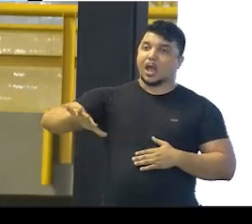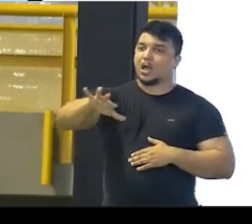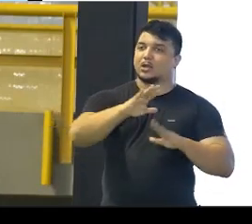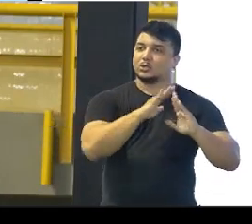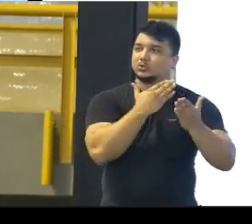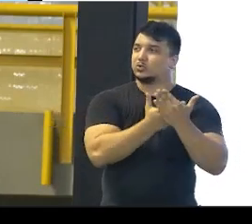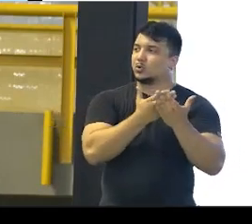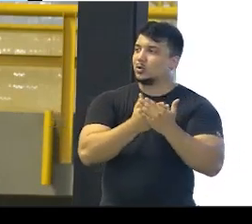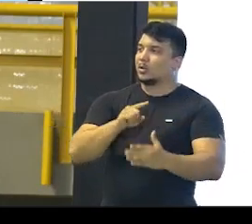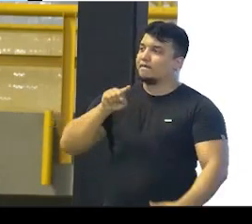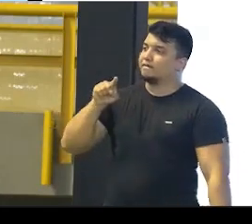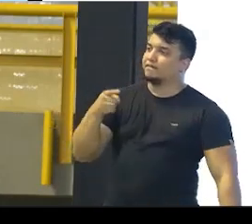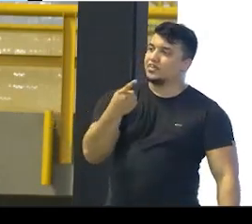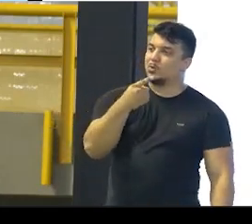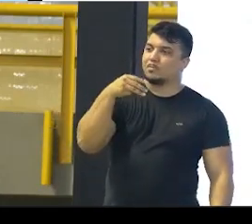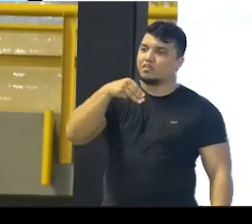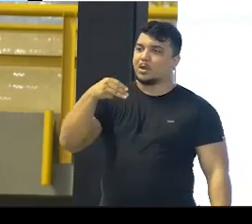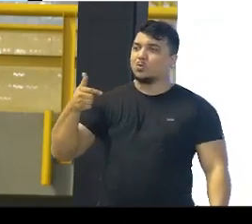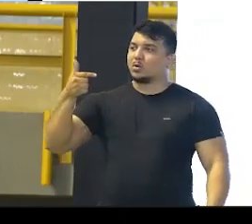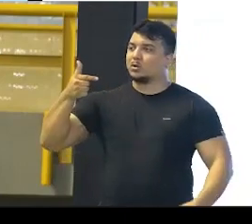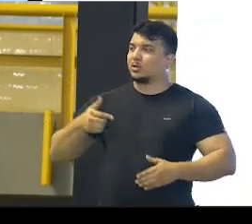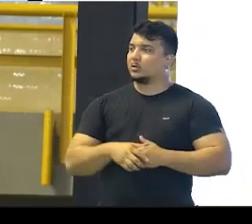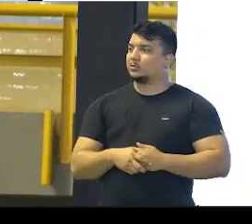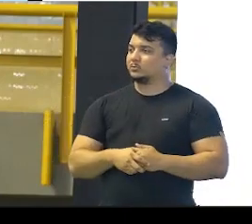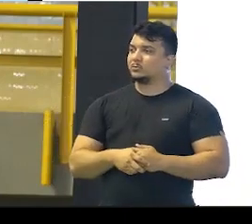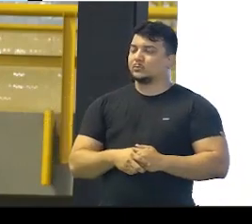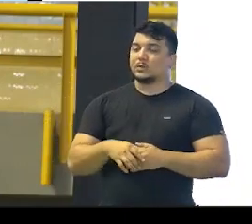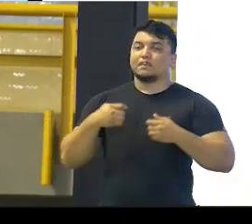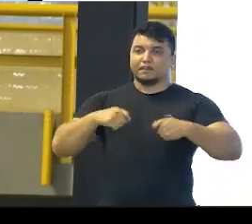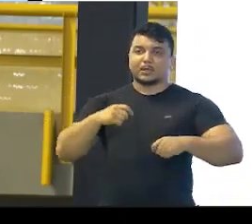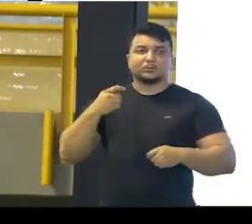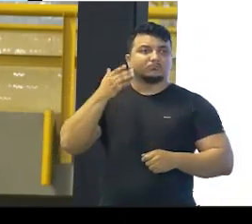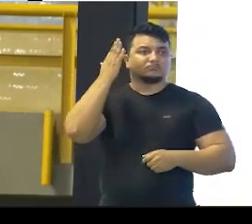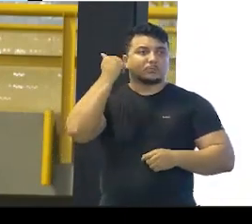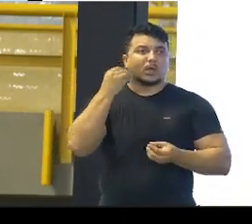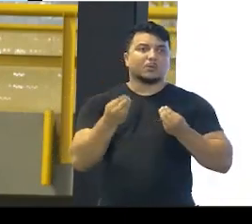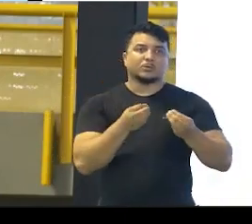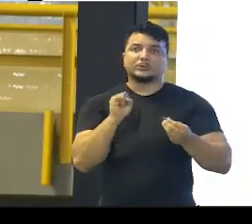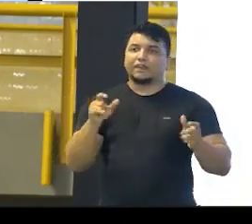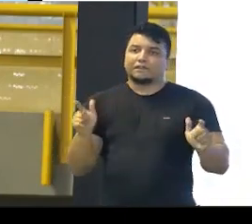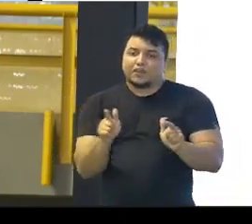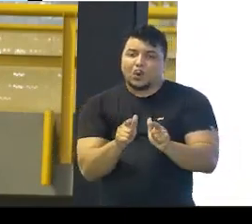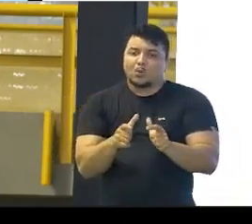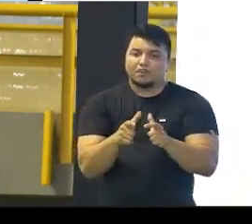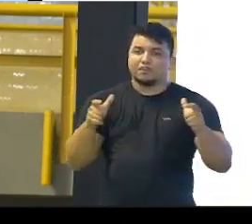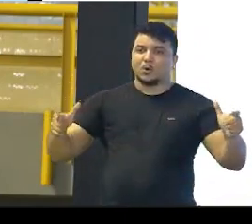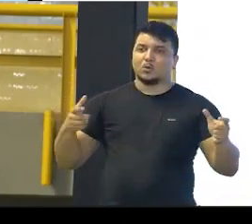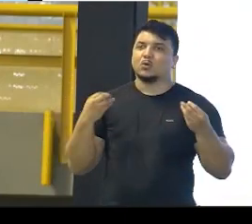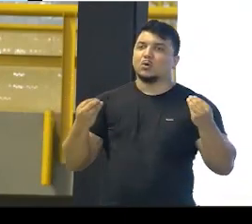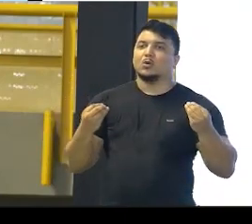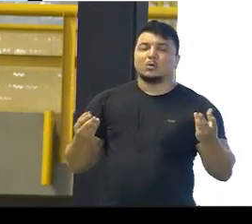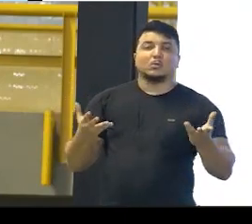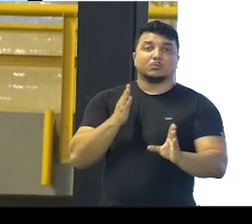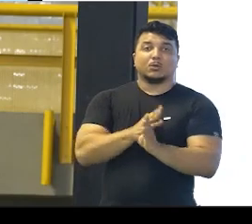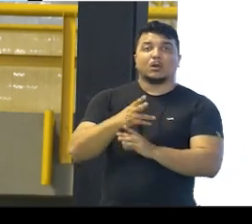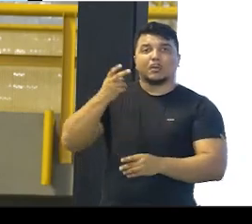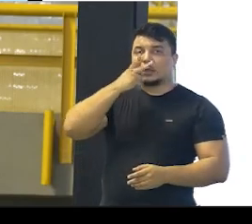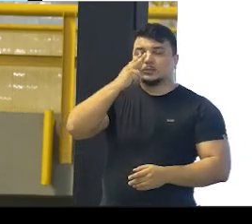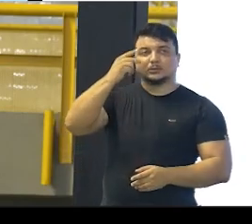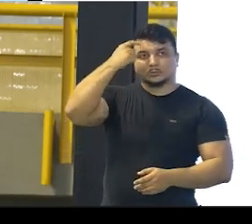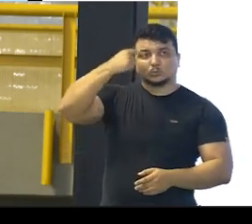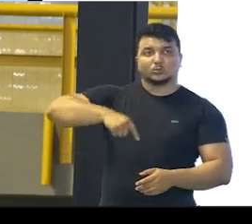Quando a gente fala de área, dá para a gente brincar com todas as áreas e